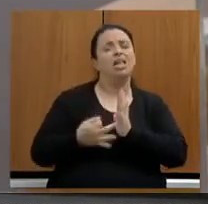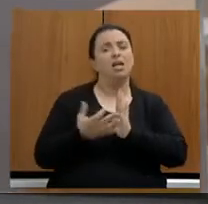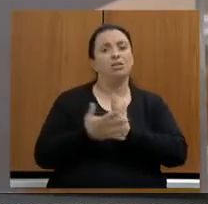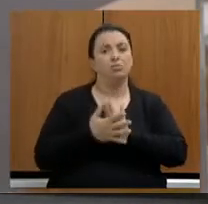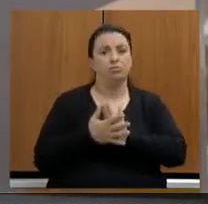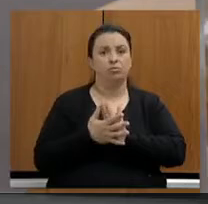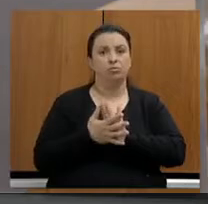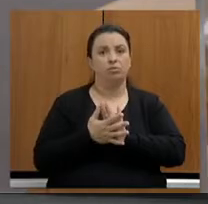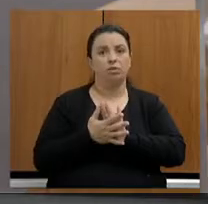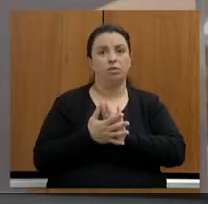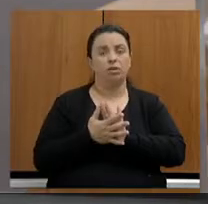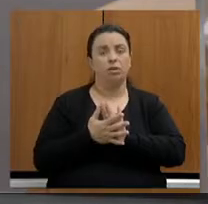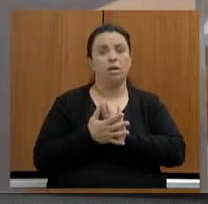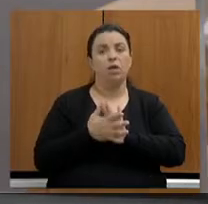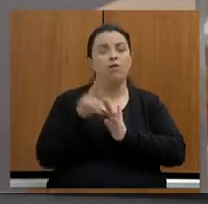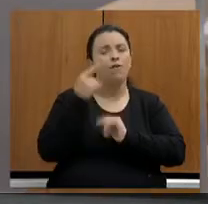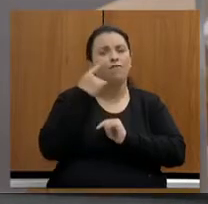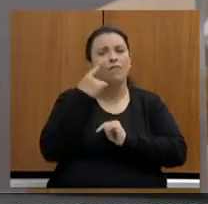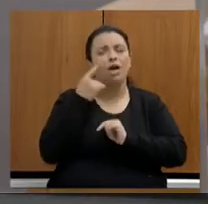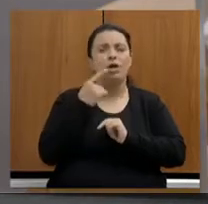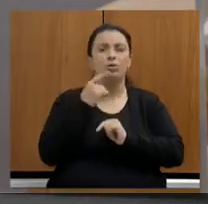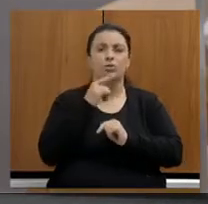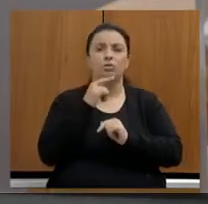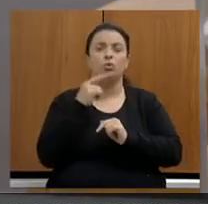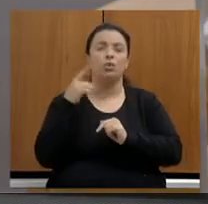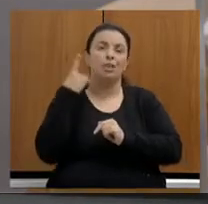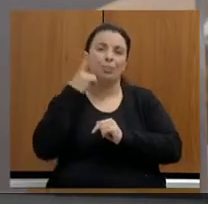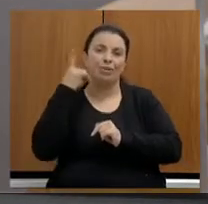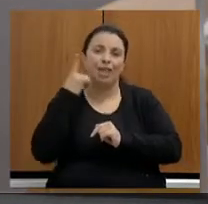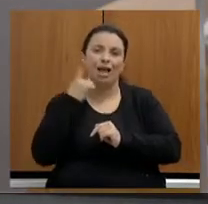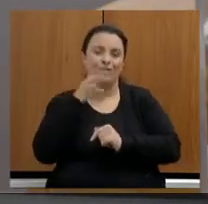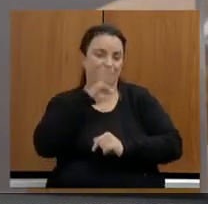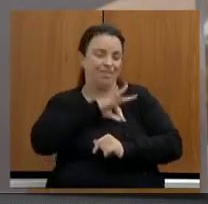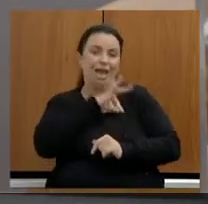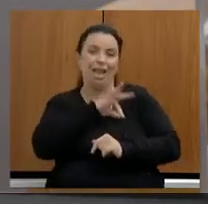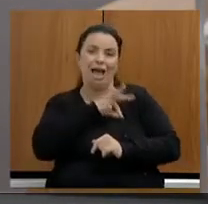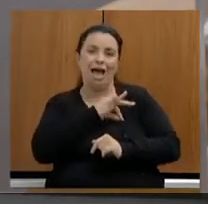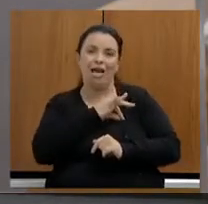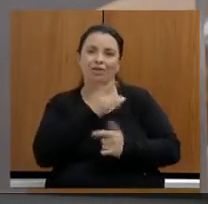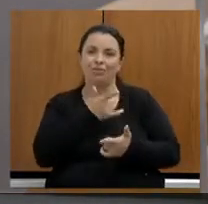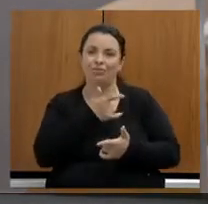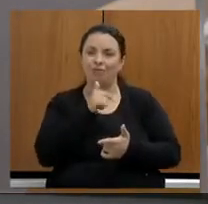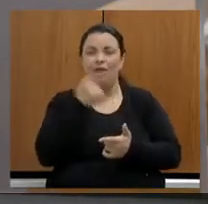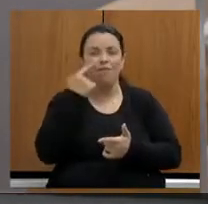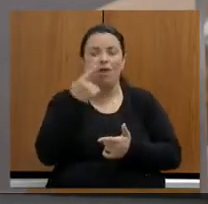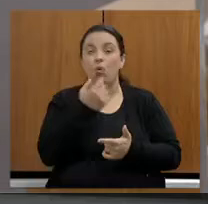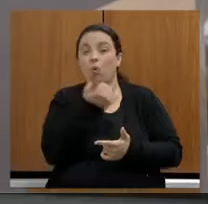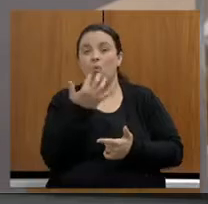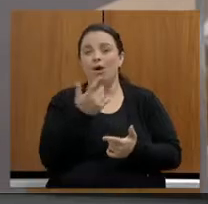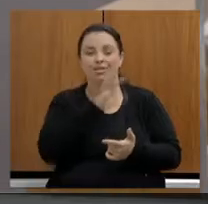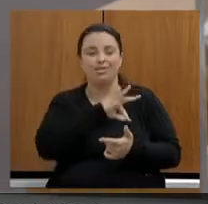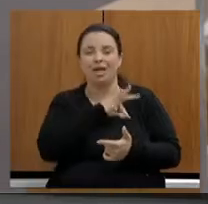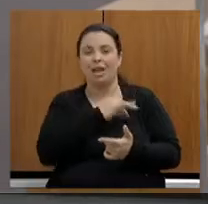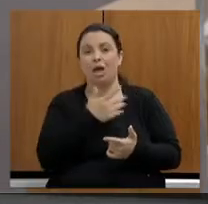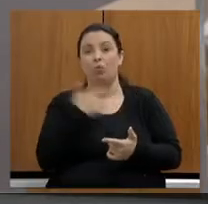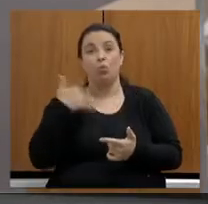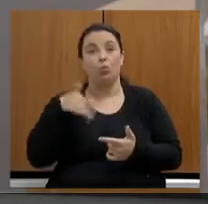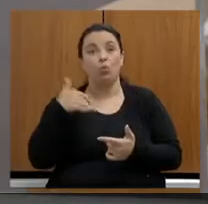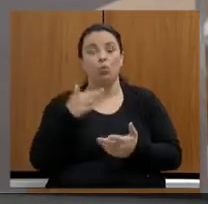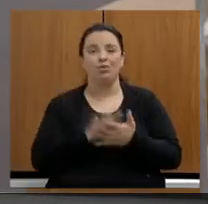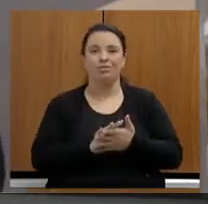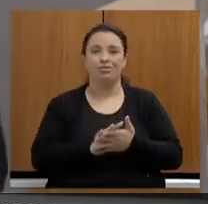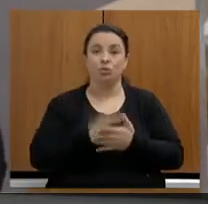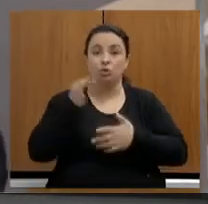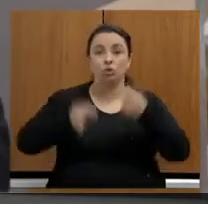só você pegar um salário Deputado a quantidade de Privilégio regalia com um Deputado Estadual Deputado Federal tem um senador tem o judiciário